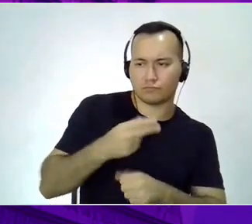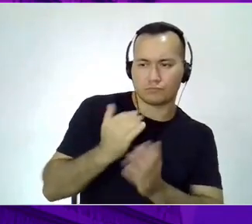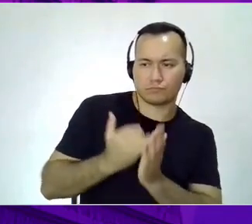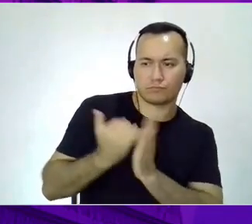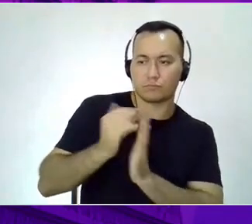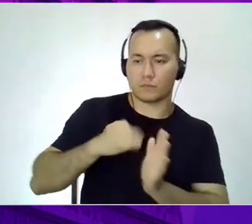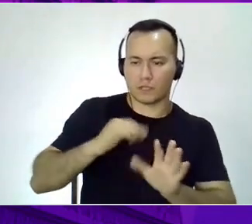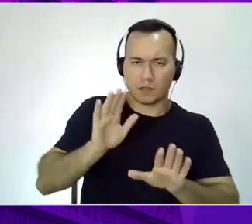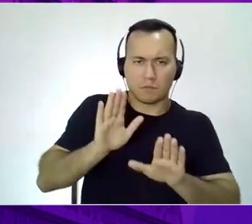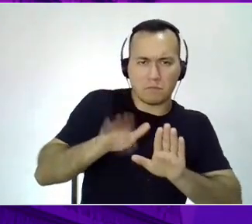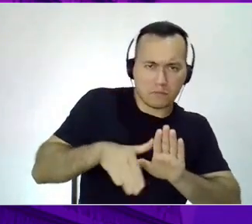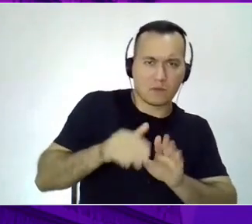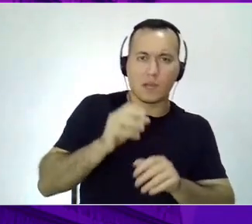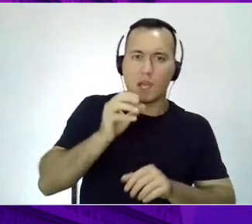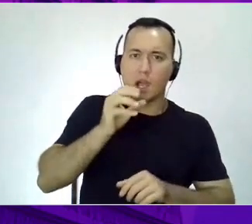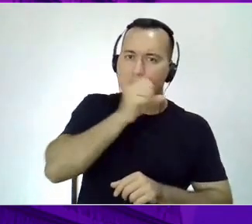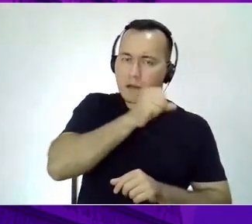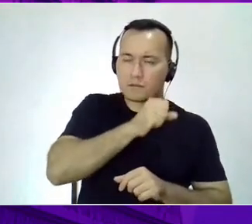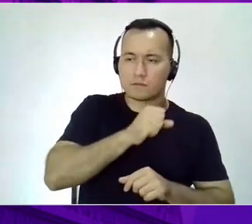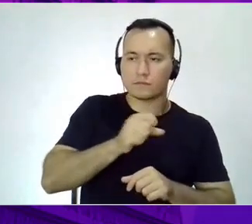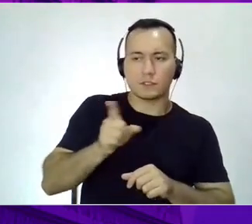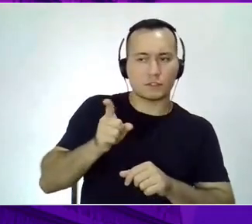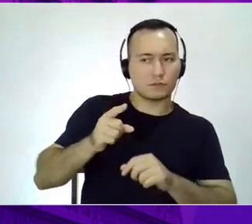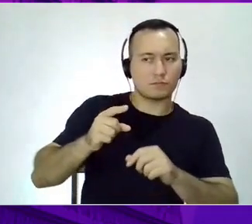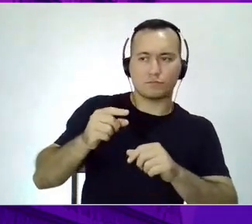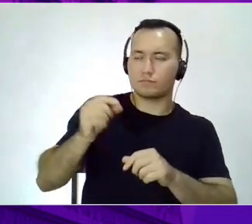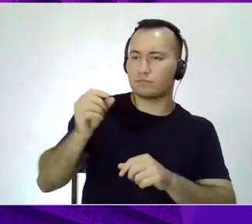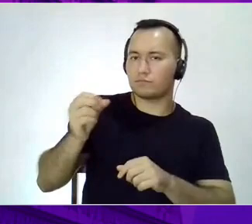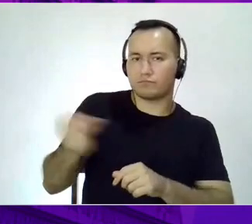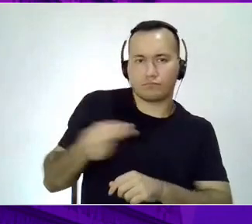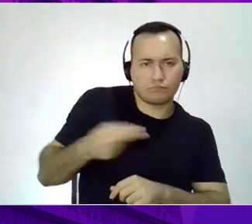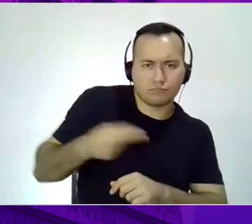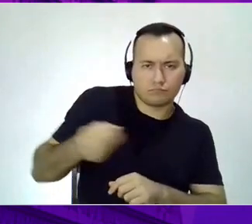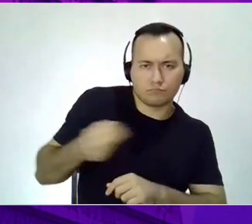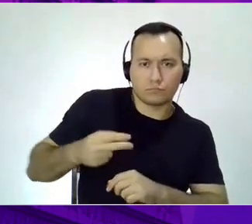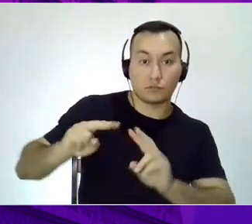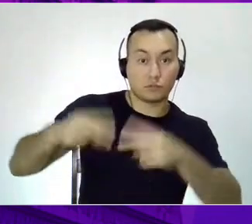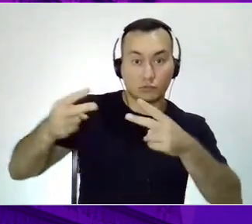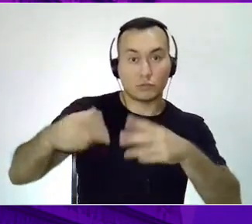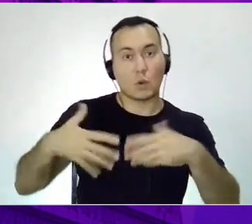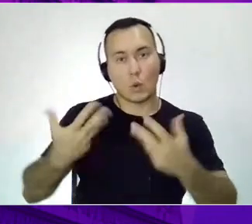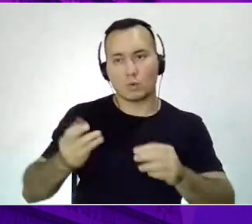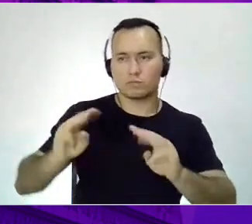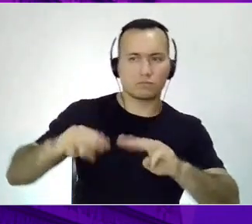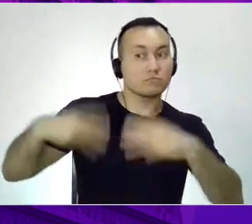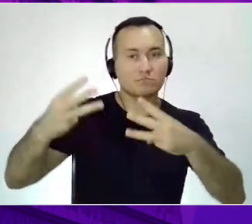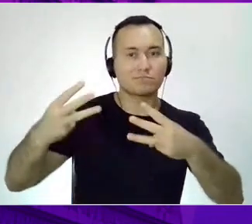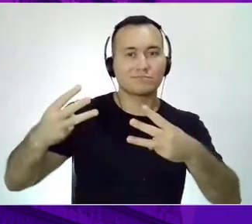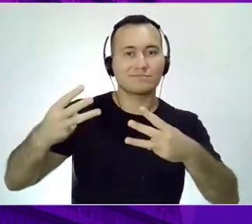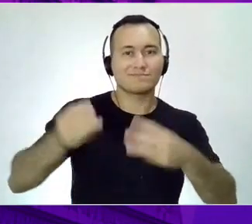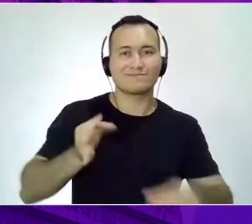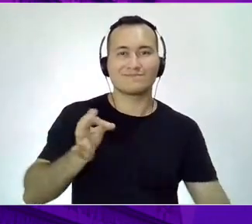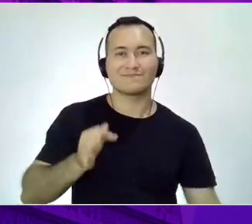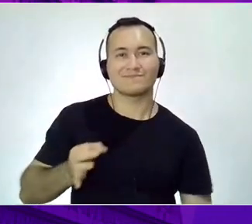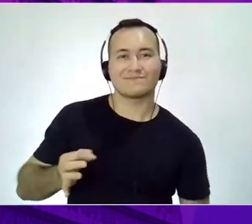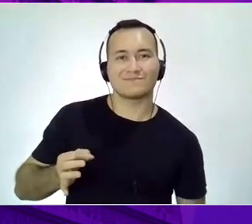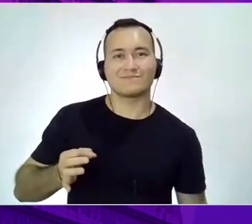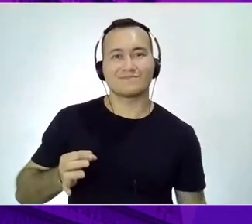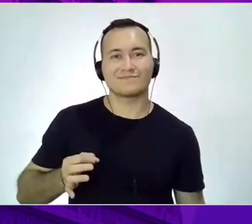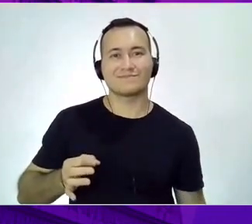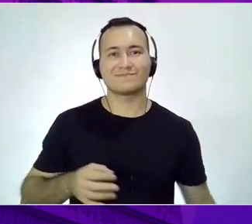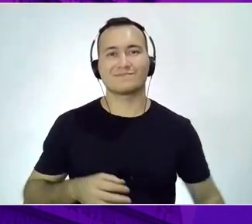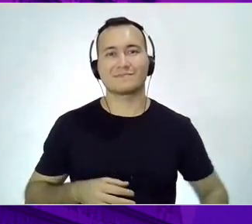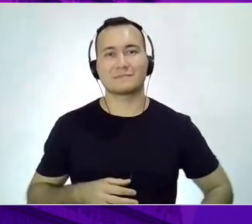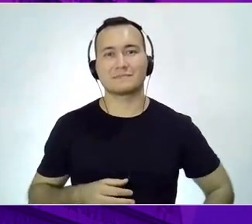eu triplicar, a aceleração tem que triplicar. Por quê? Porque é uma relação linear. Ok?